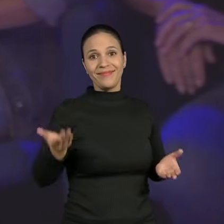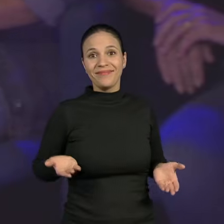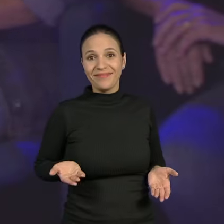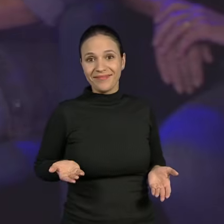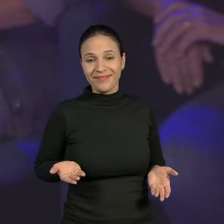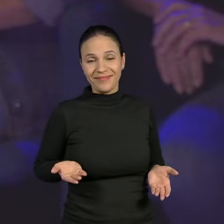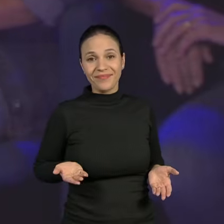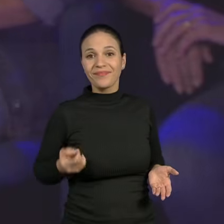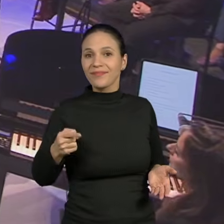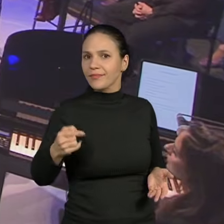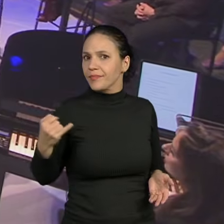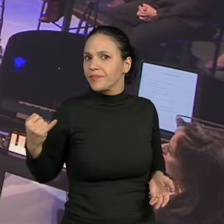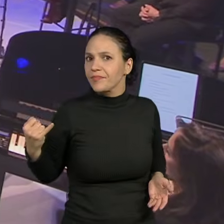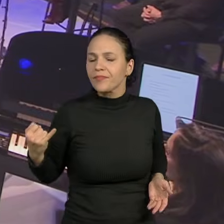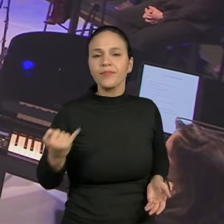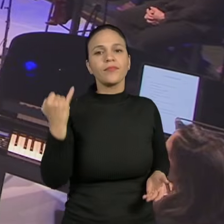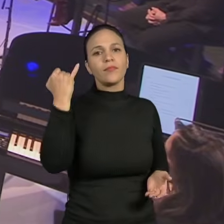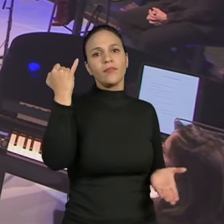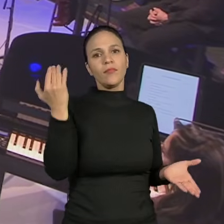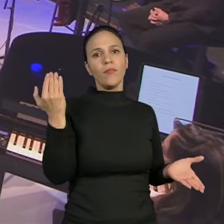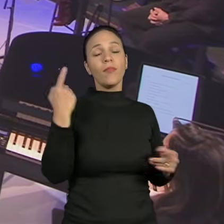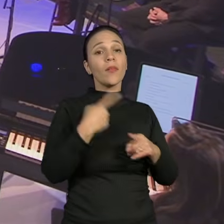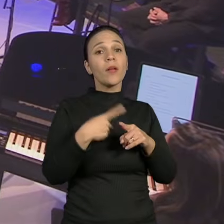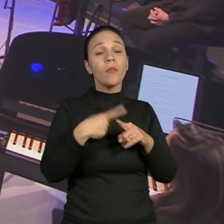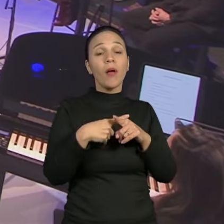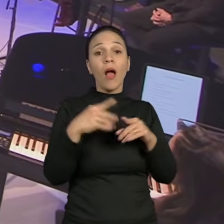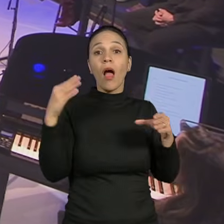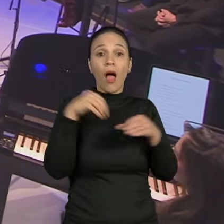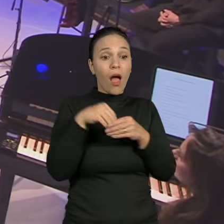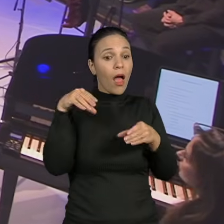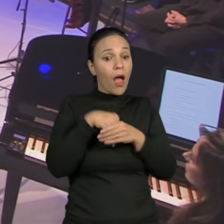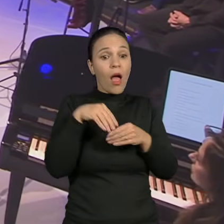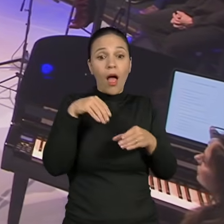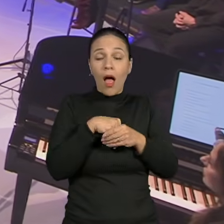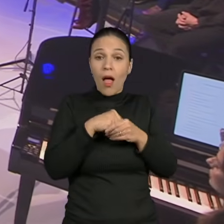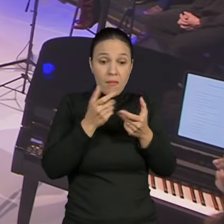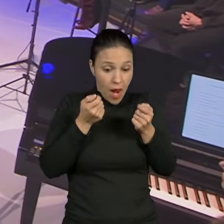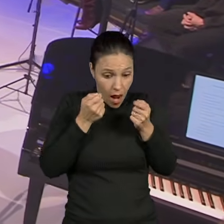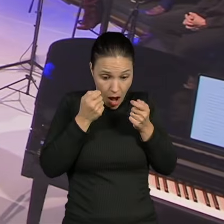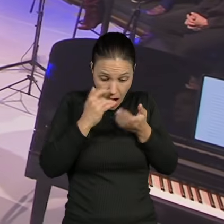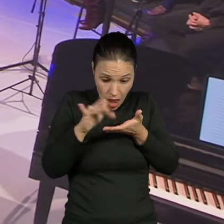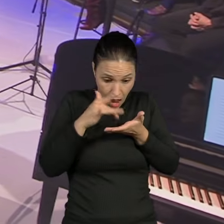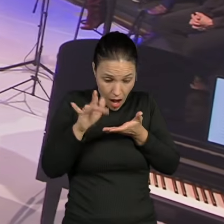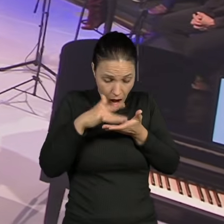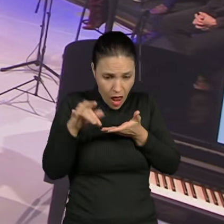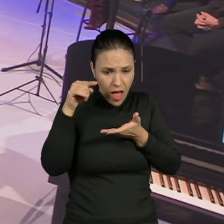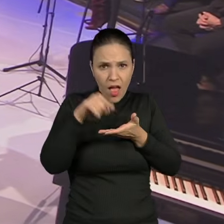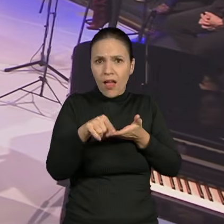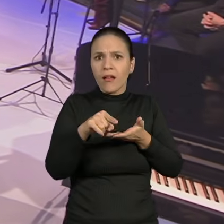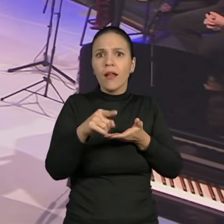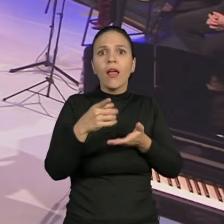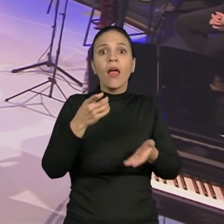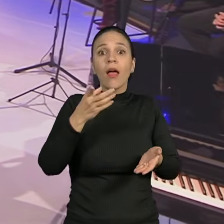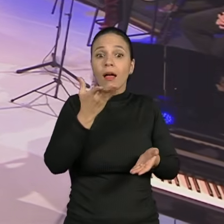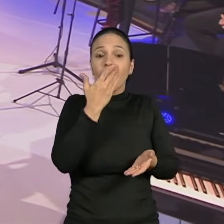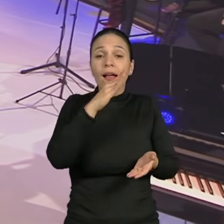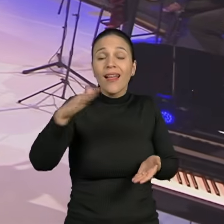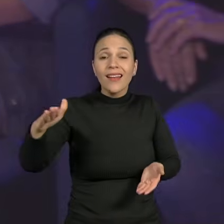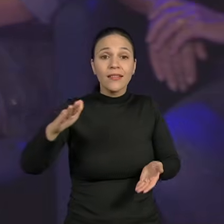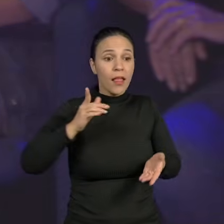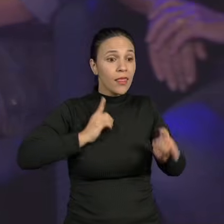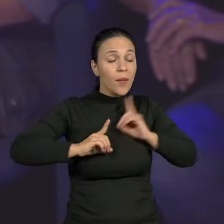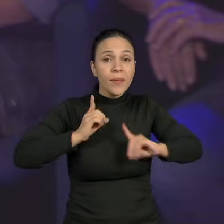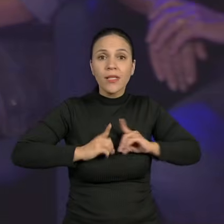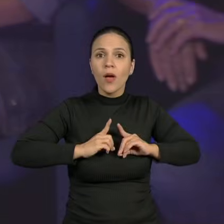o quanto é perigoso uma infância trancafiada numa máquina, a depressão infantil, né? A